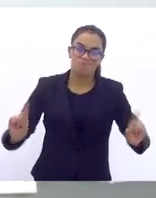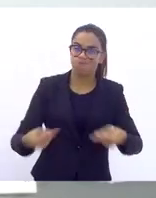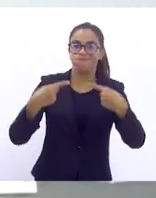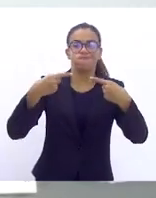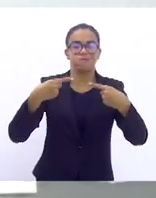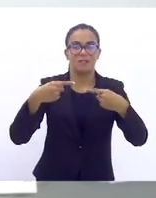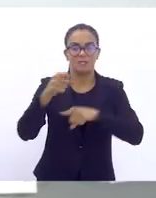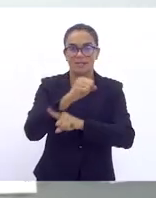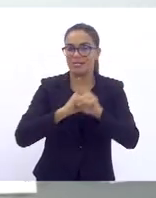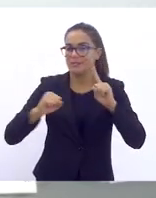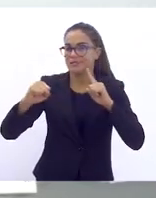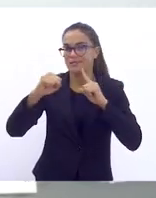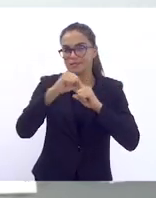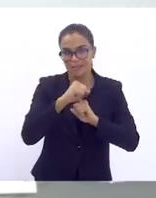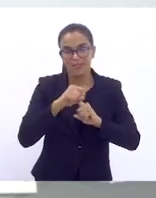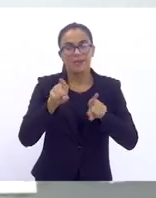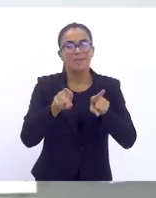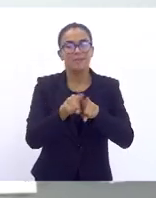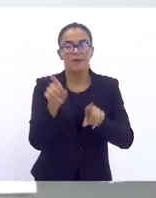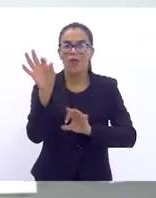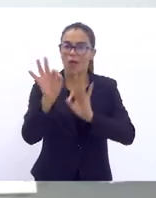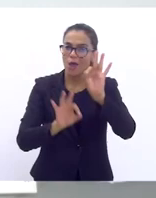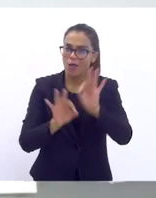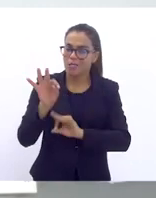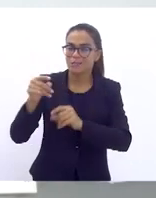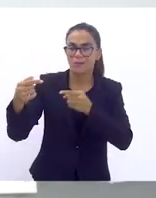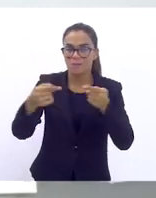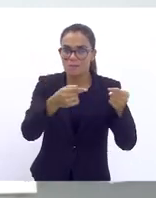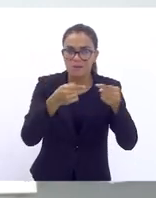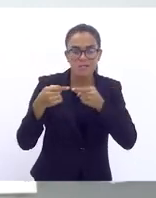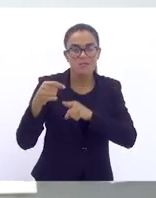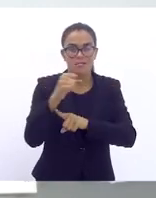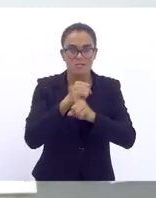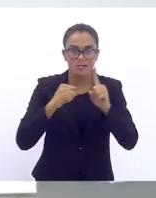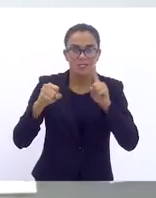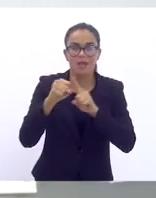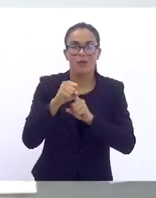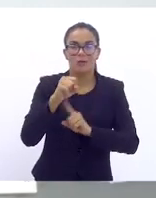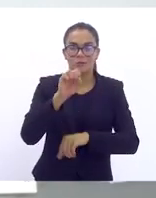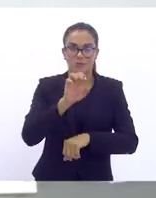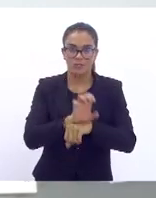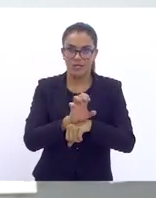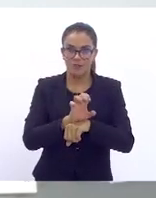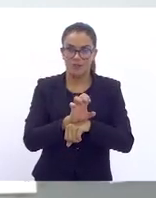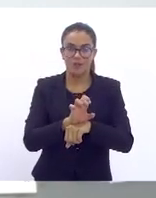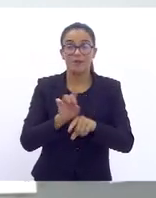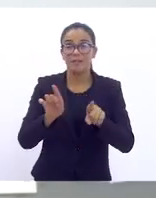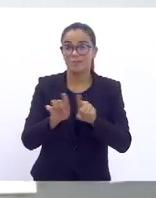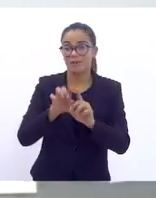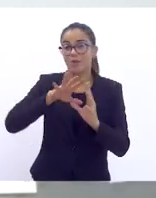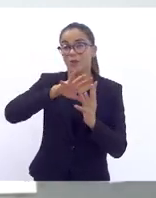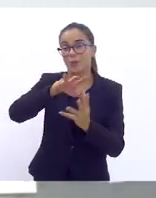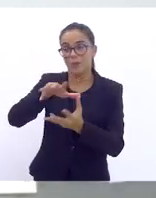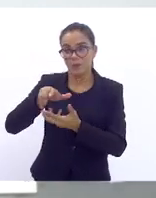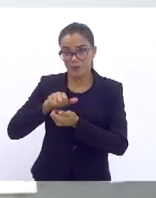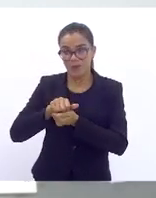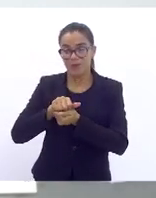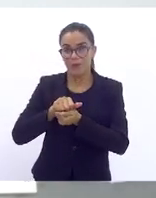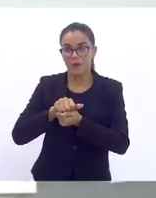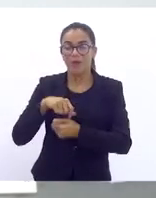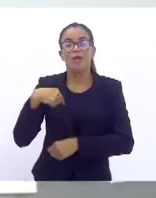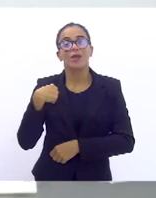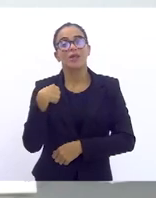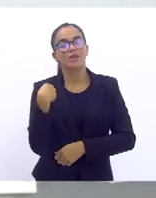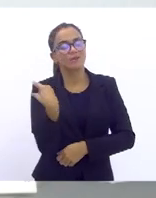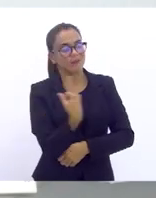da sociedade da organização política social do estado e do mundo e a gente tem que